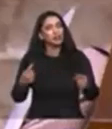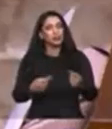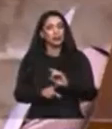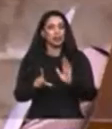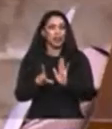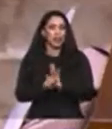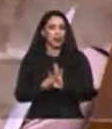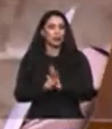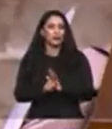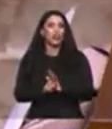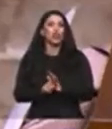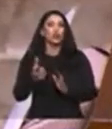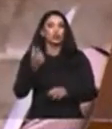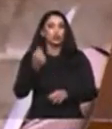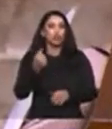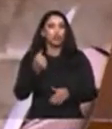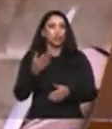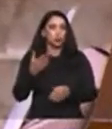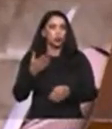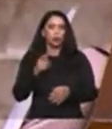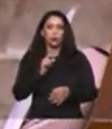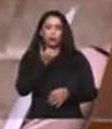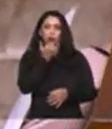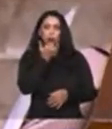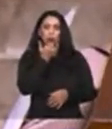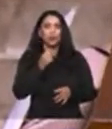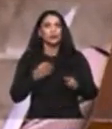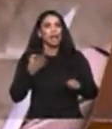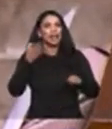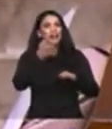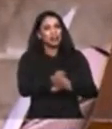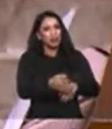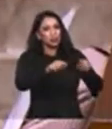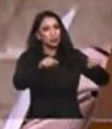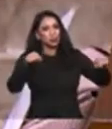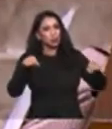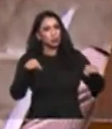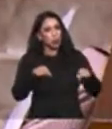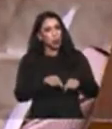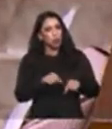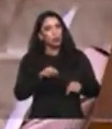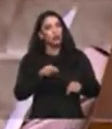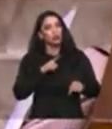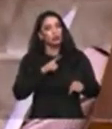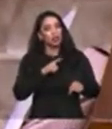Os registros de entrada de Bergamaschi e de seu sócio no escritório de Youssef e a informação